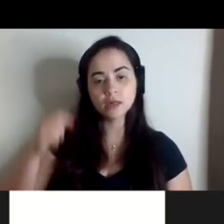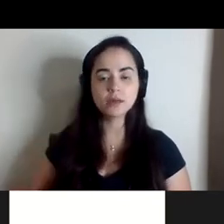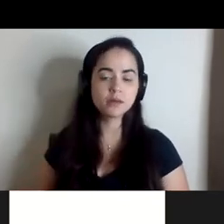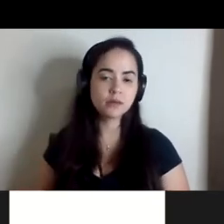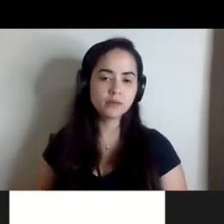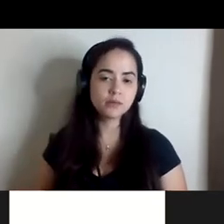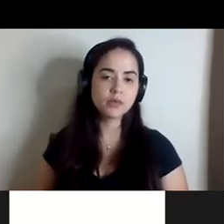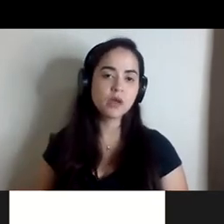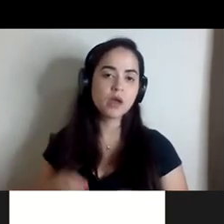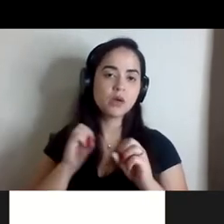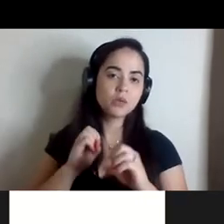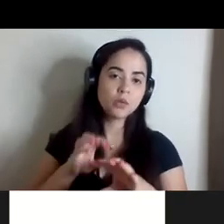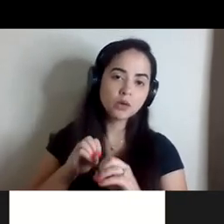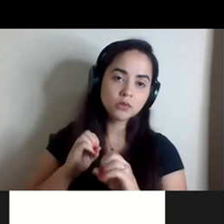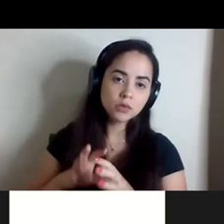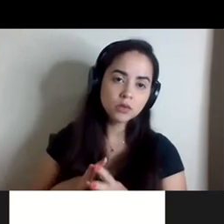Quando nós pensamos a educação,